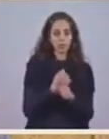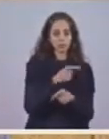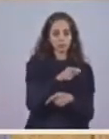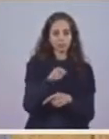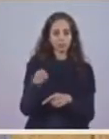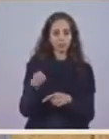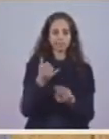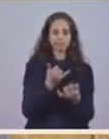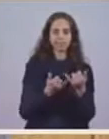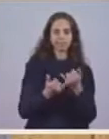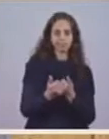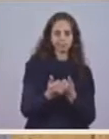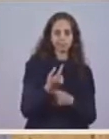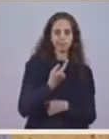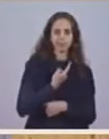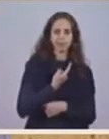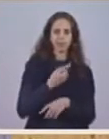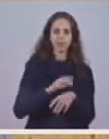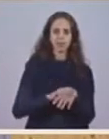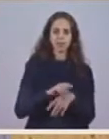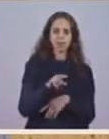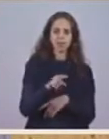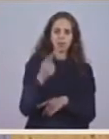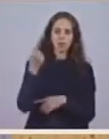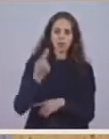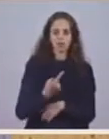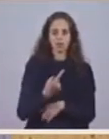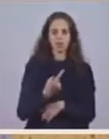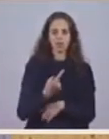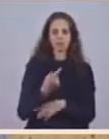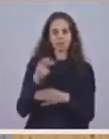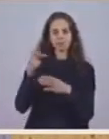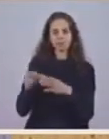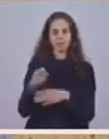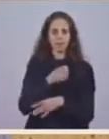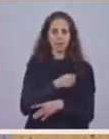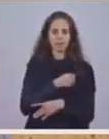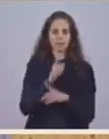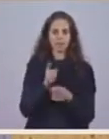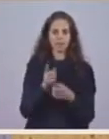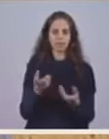foram substituídos por esta obrigação de permanecermos em casa.